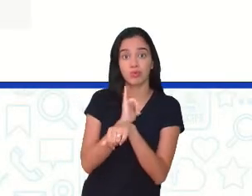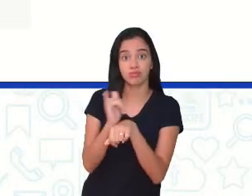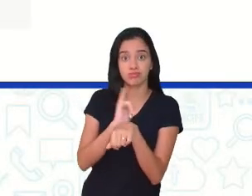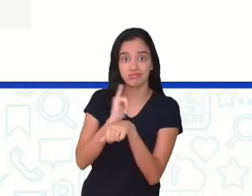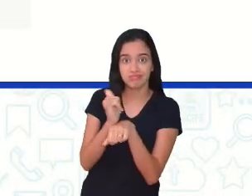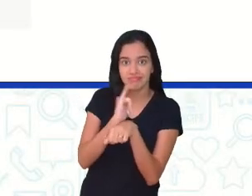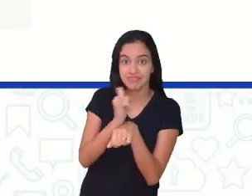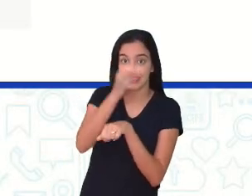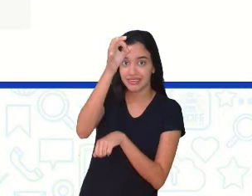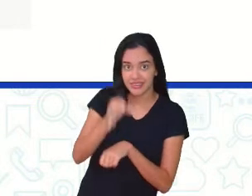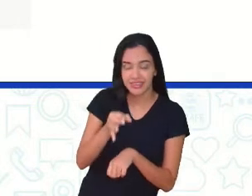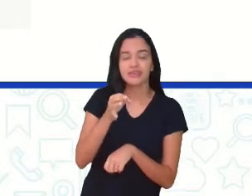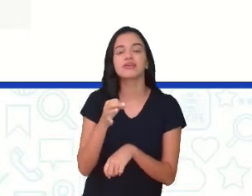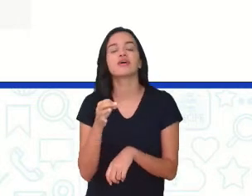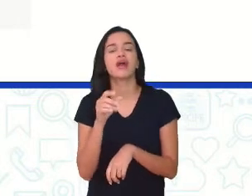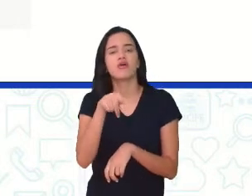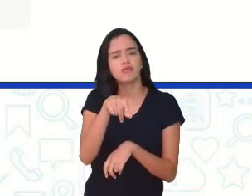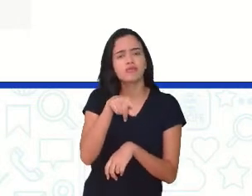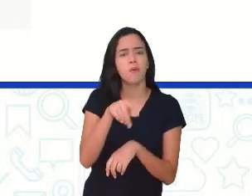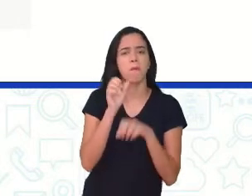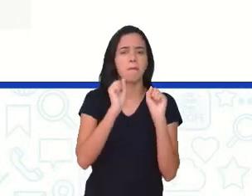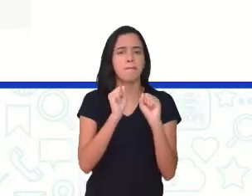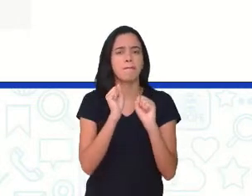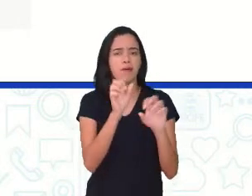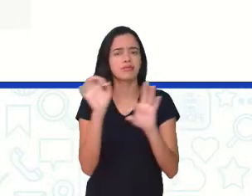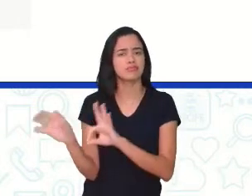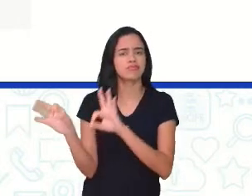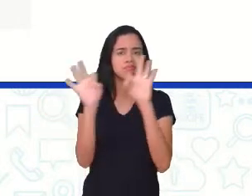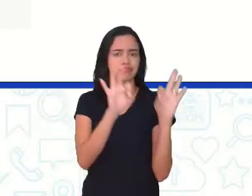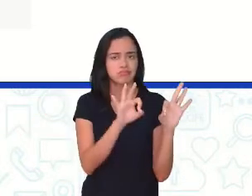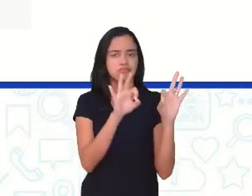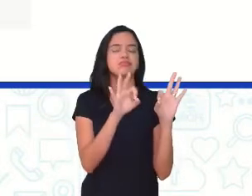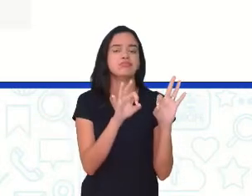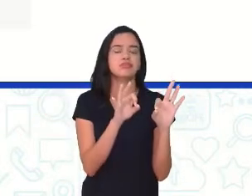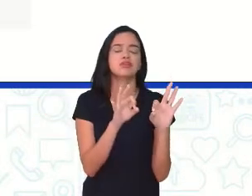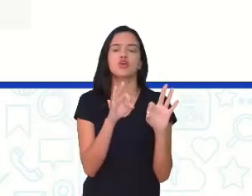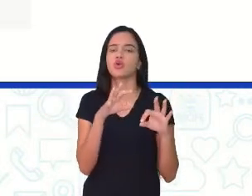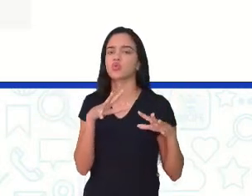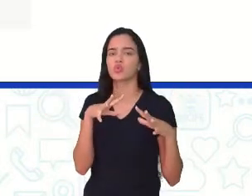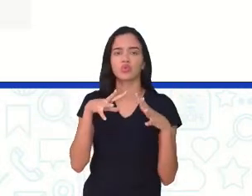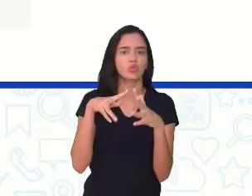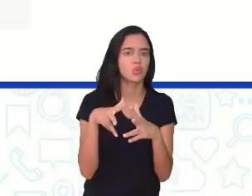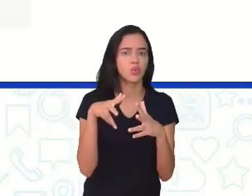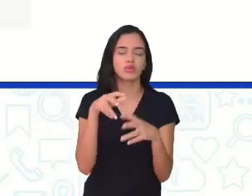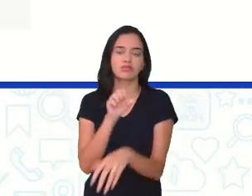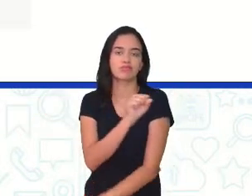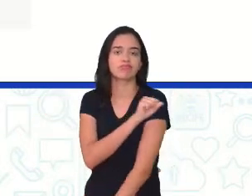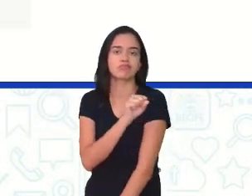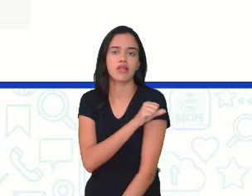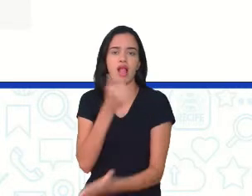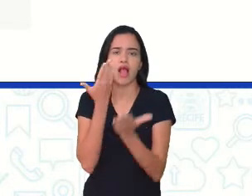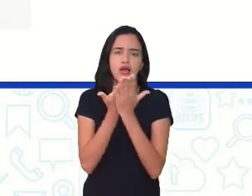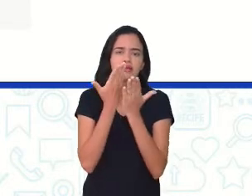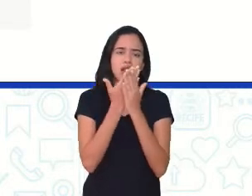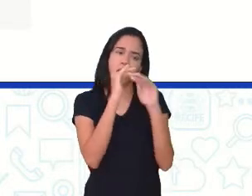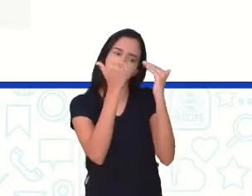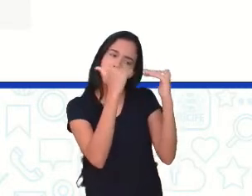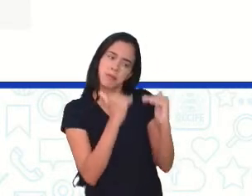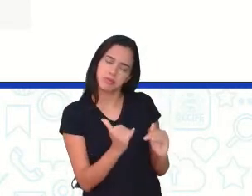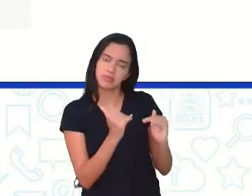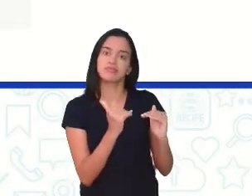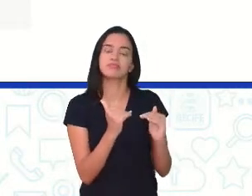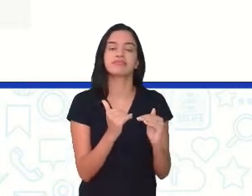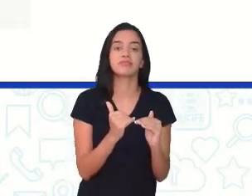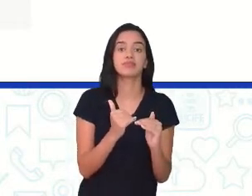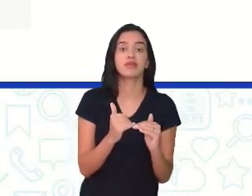YouTube, certo? Lá você pode assistir todas as aulas do 8º ano, tá bom? Tem uma playlist lá do